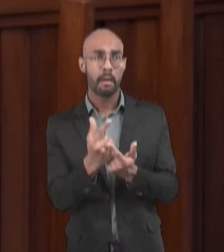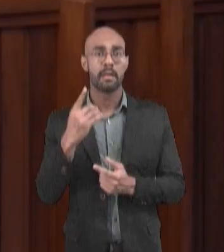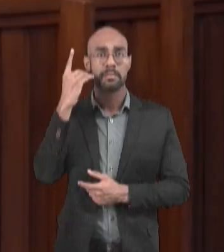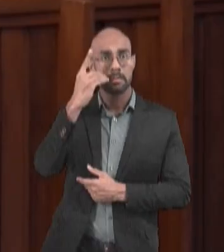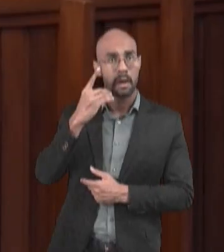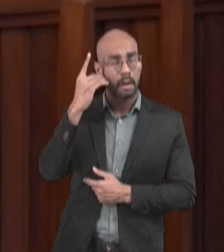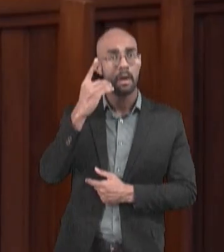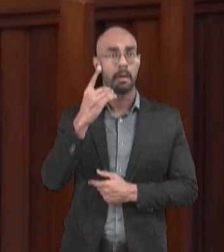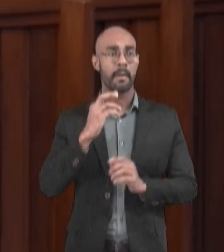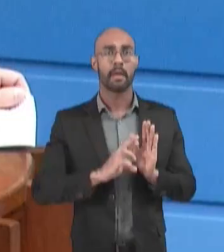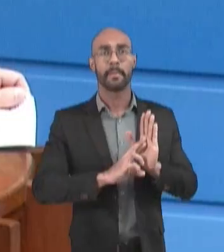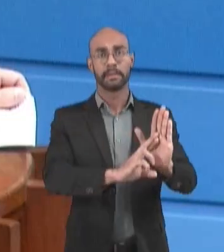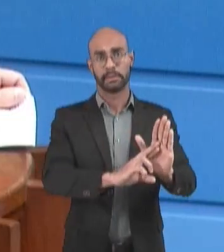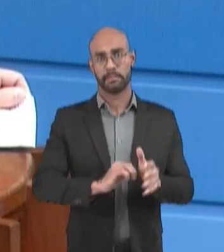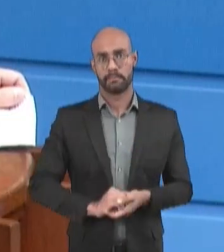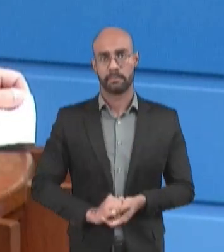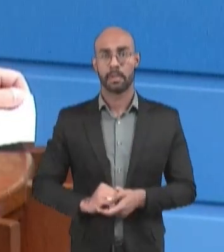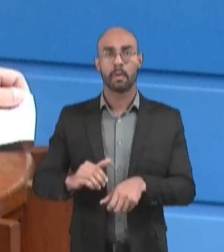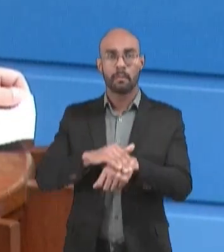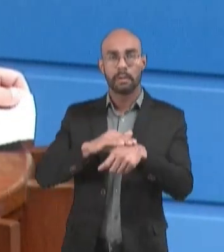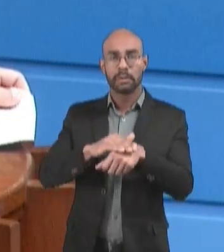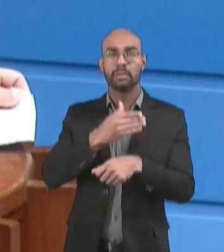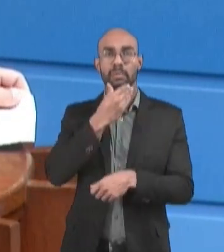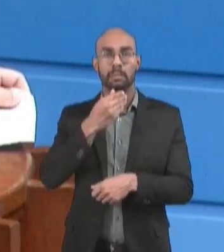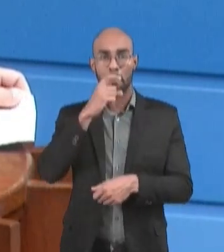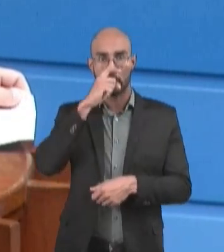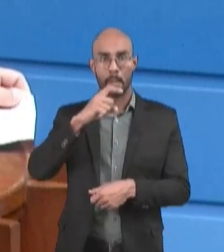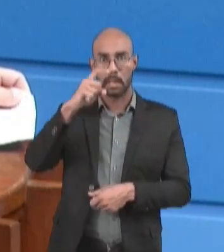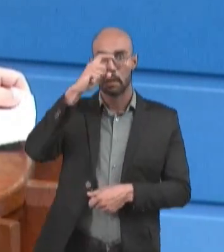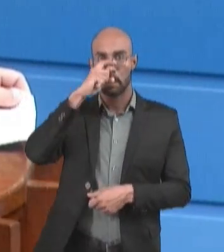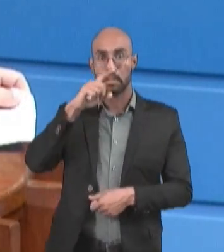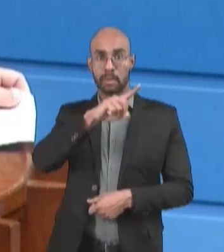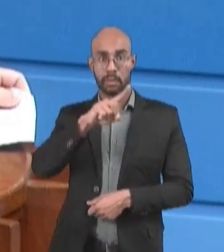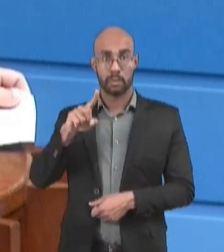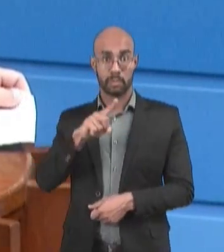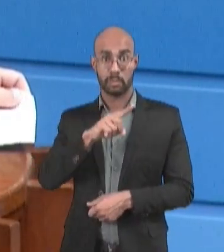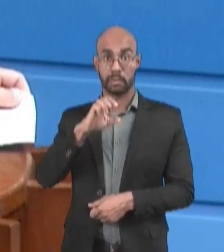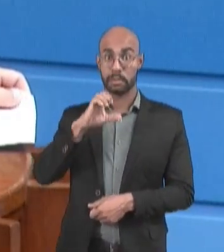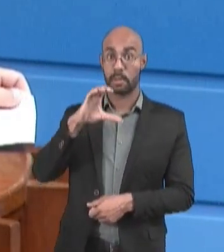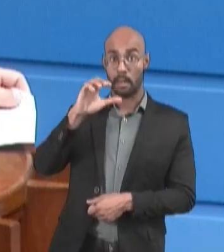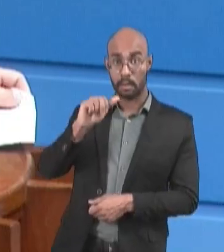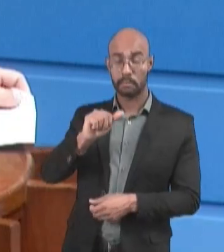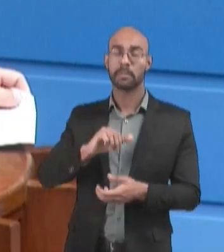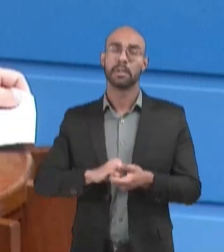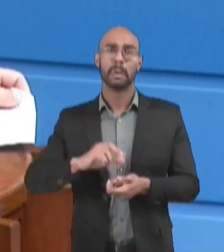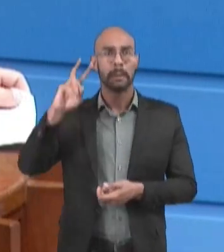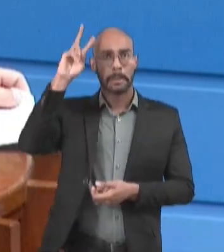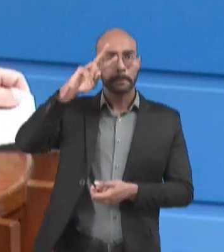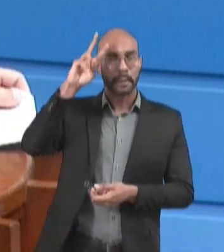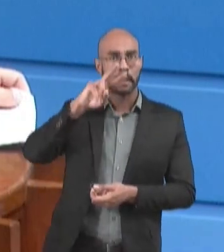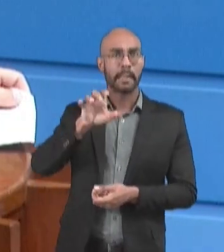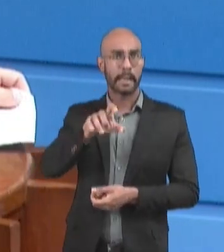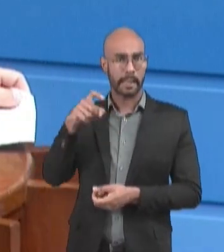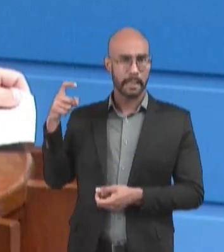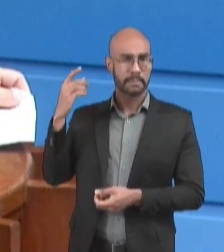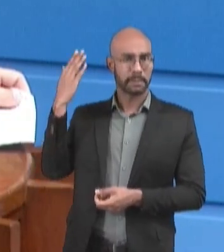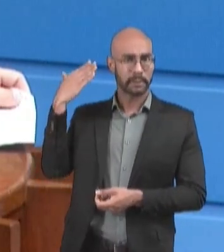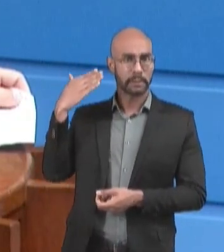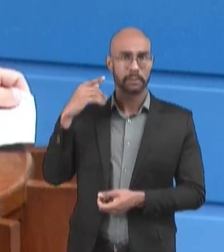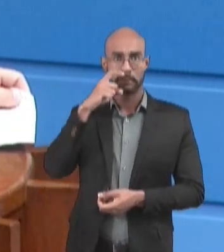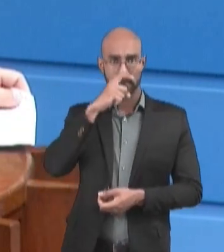eu estava conversando agora com o deputado Zeca e lembrei, quando o Zeca era governador,